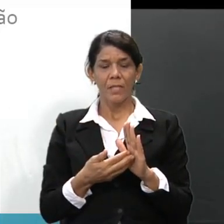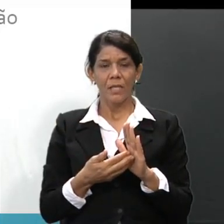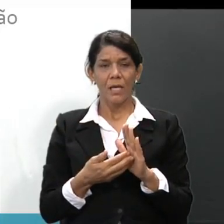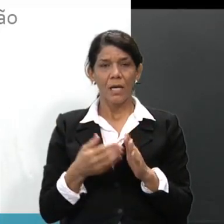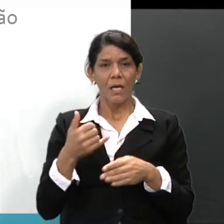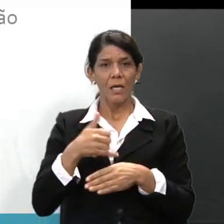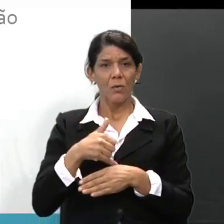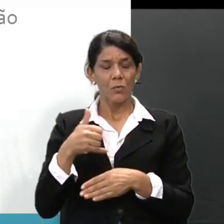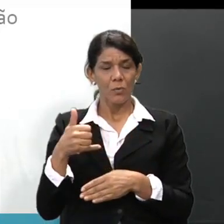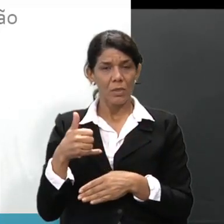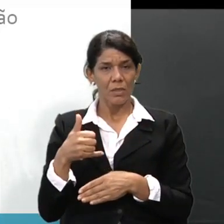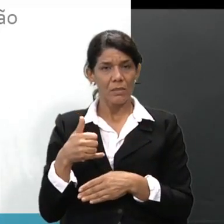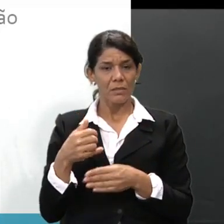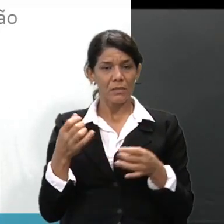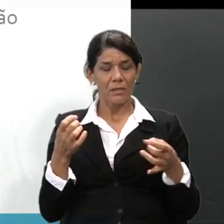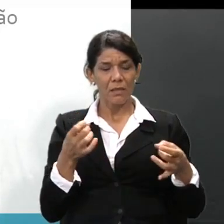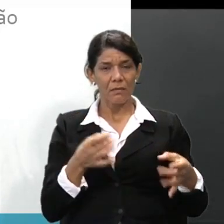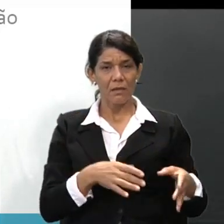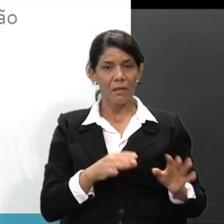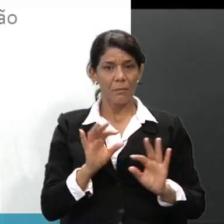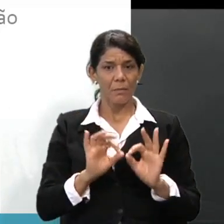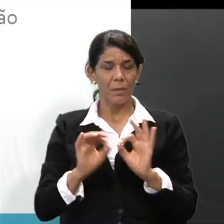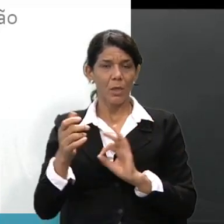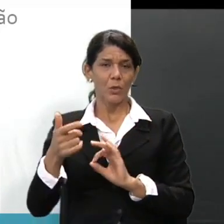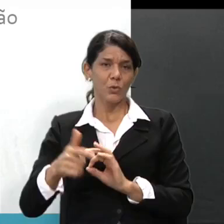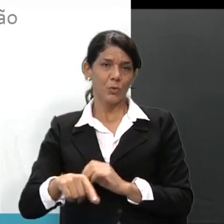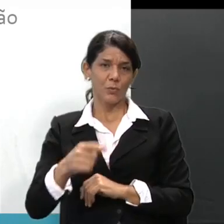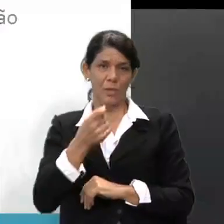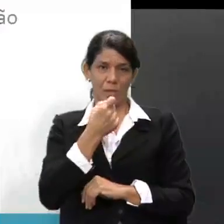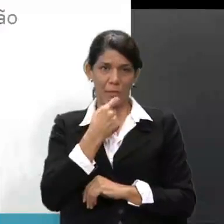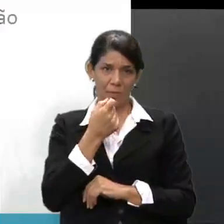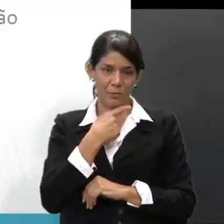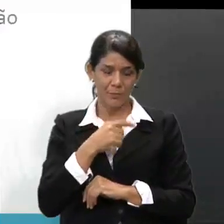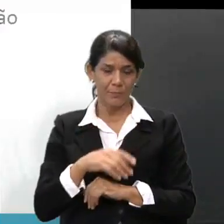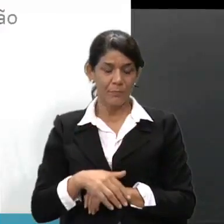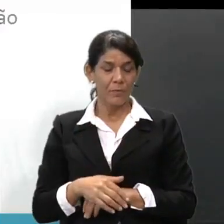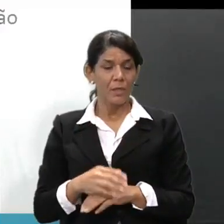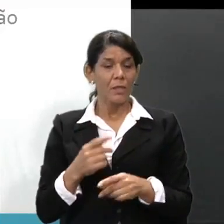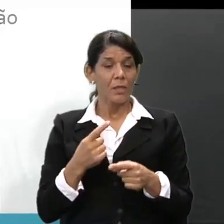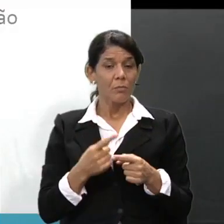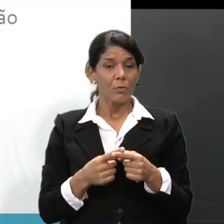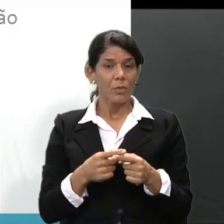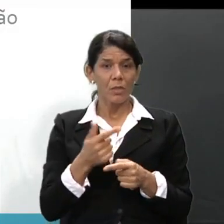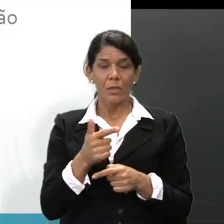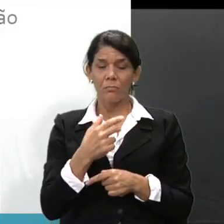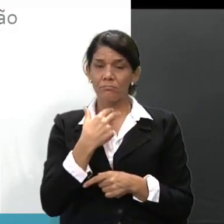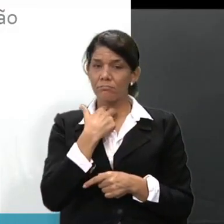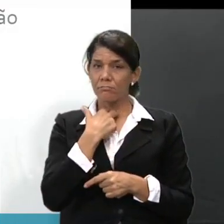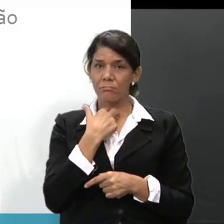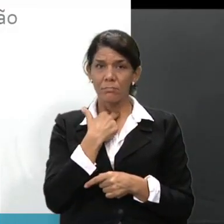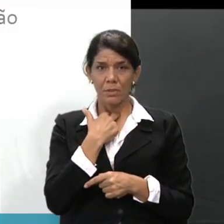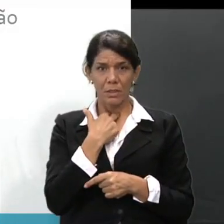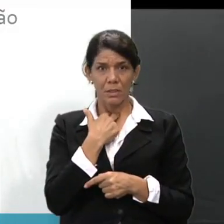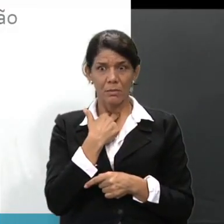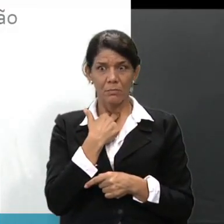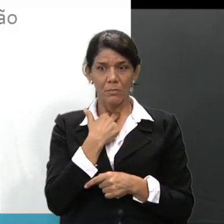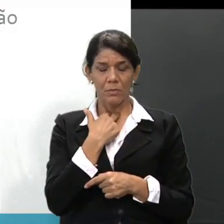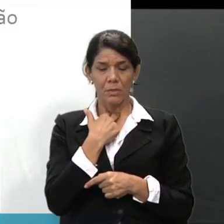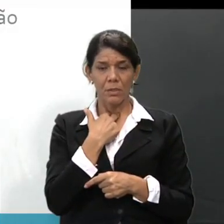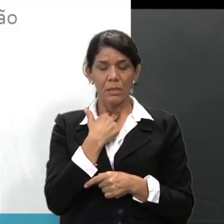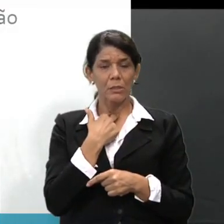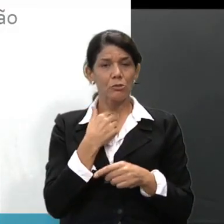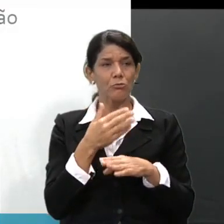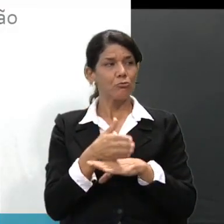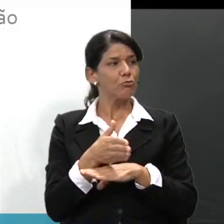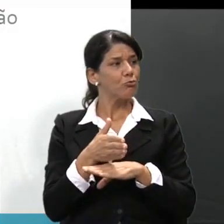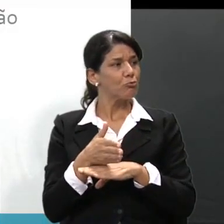imediatamente a agulha, descartá-la e preparar novamente a medicação. Por quê? Não podemos